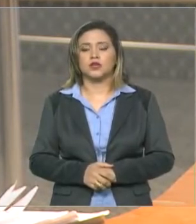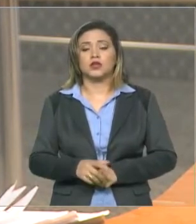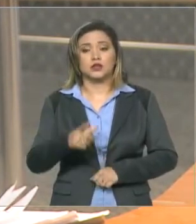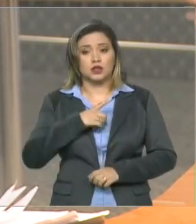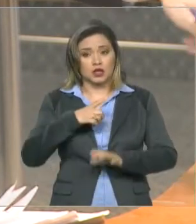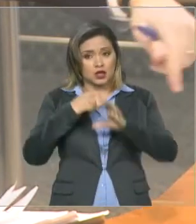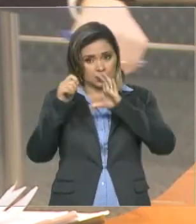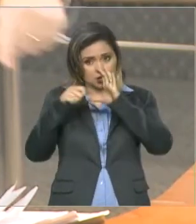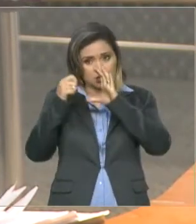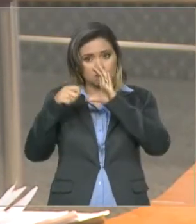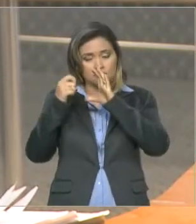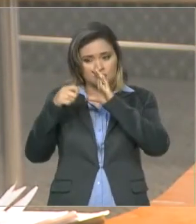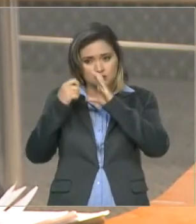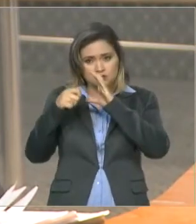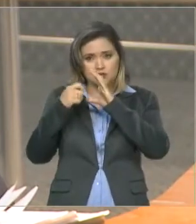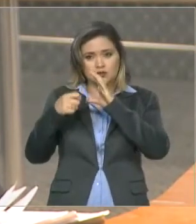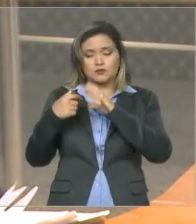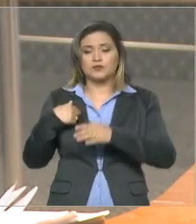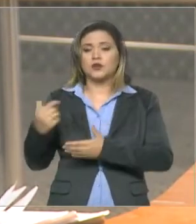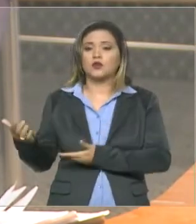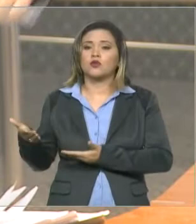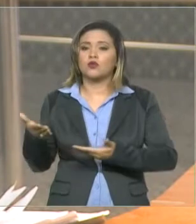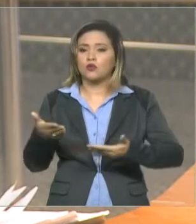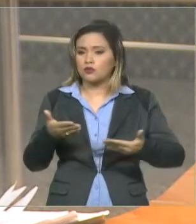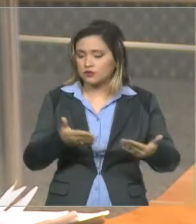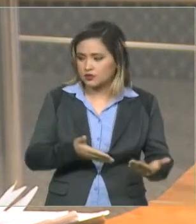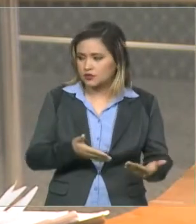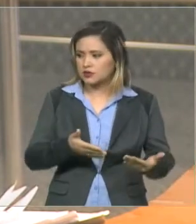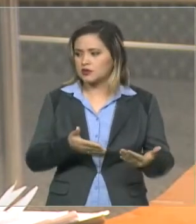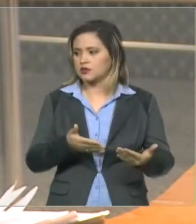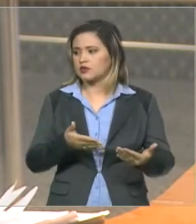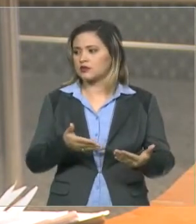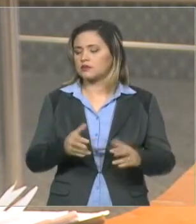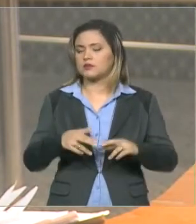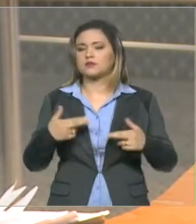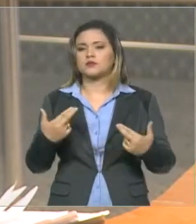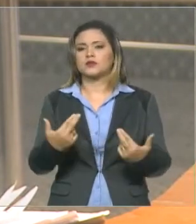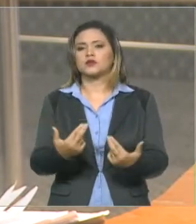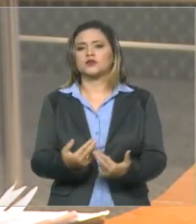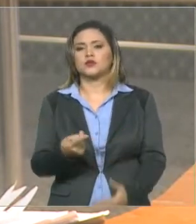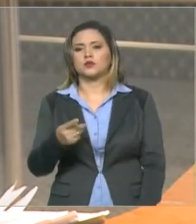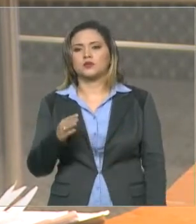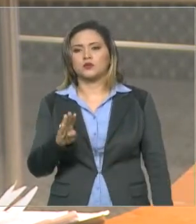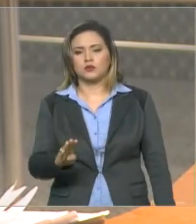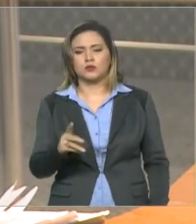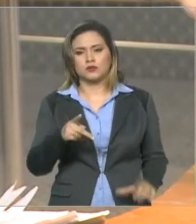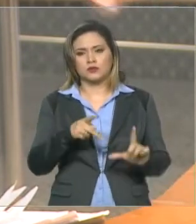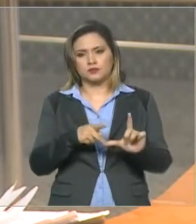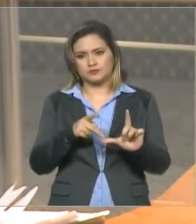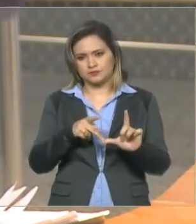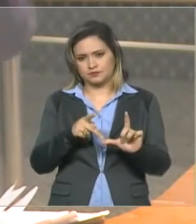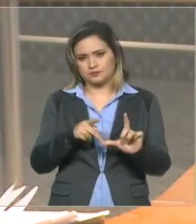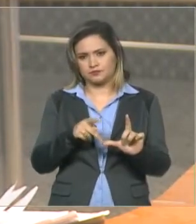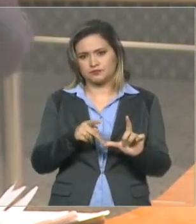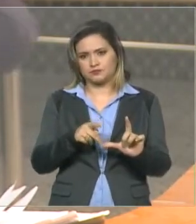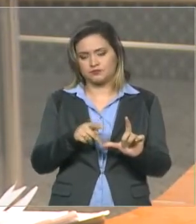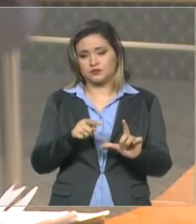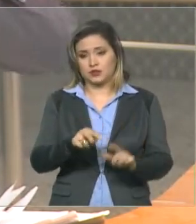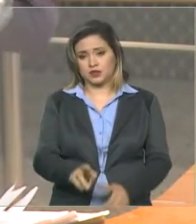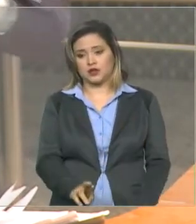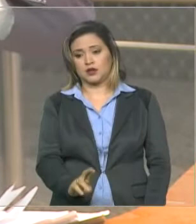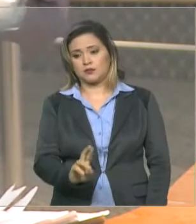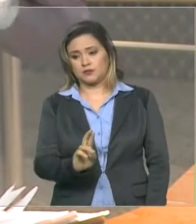Assembleia, e convidei o Fute para a audiência pública de Passo do Lumiar. E ele me